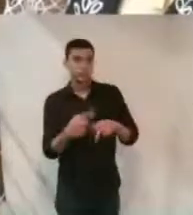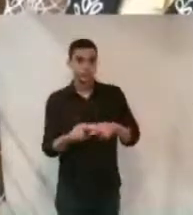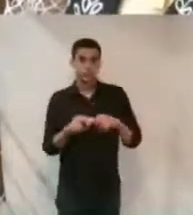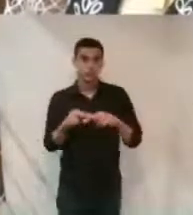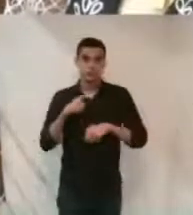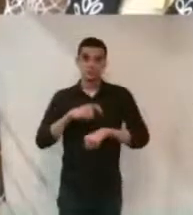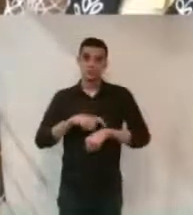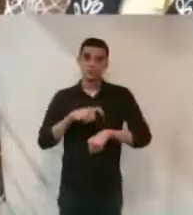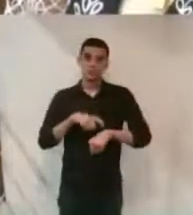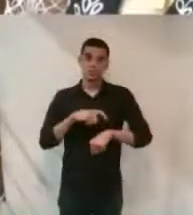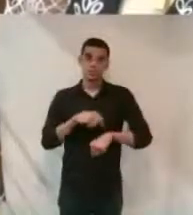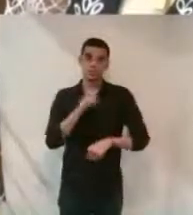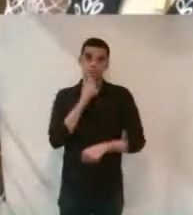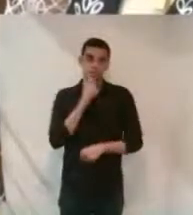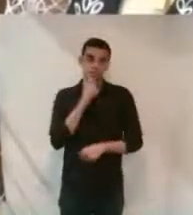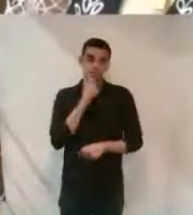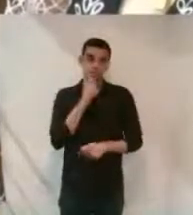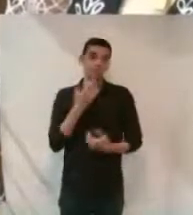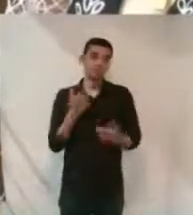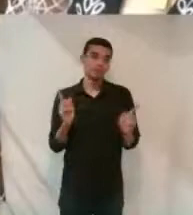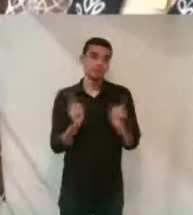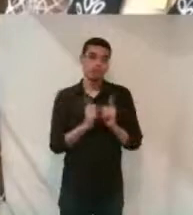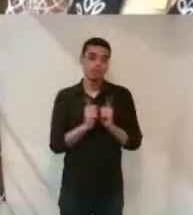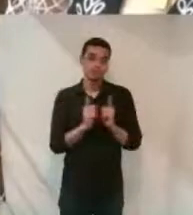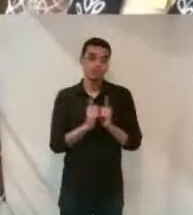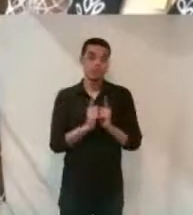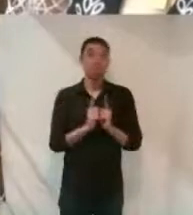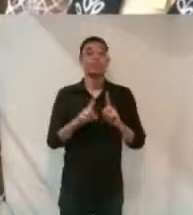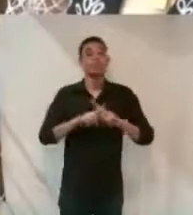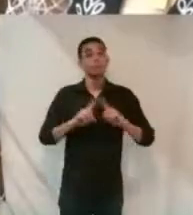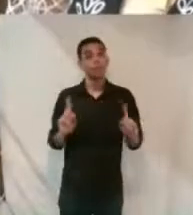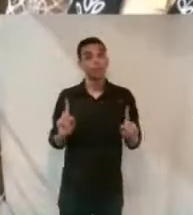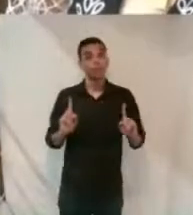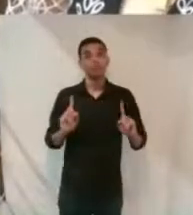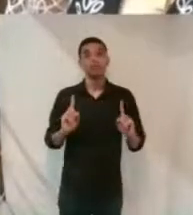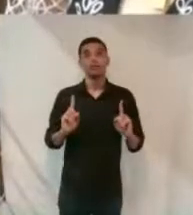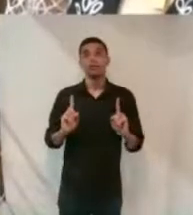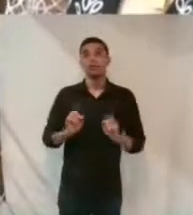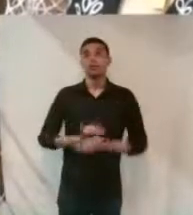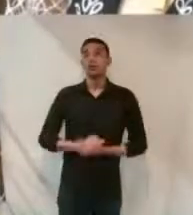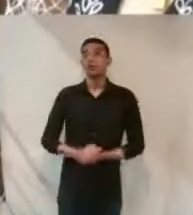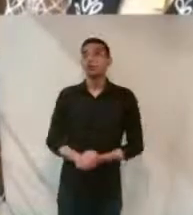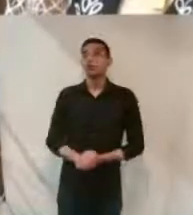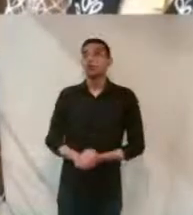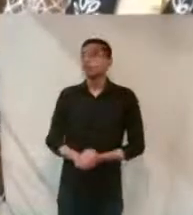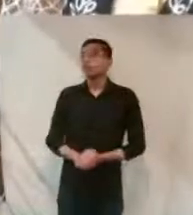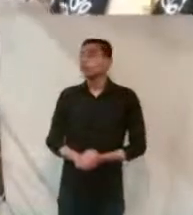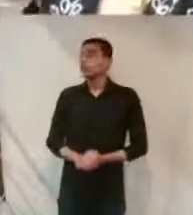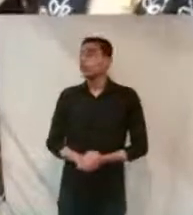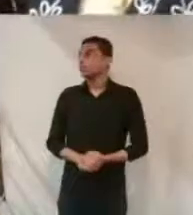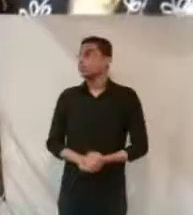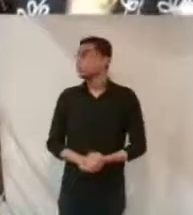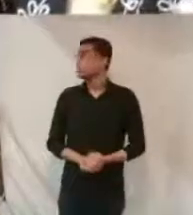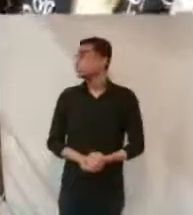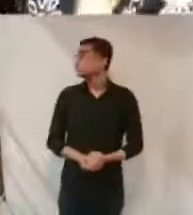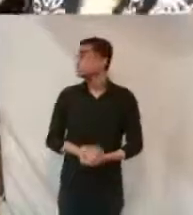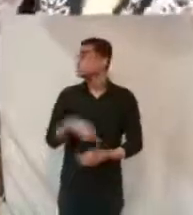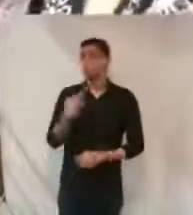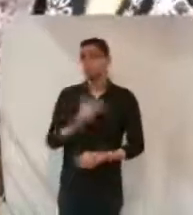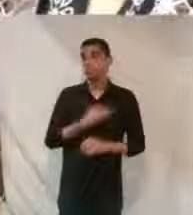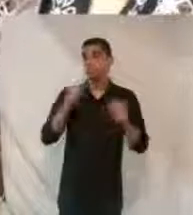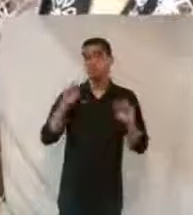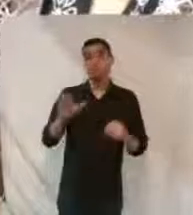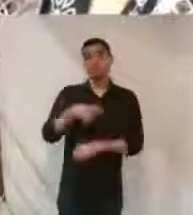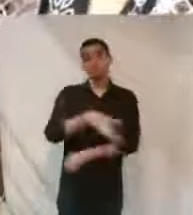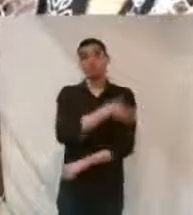aí está muito exíguo, né? Mas um tema que a gente podia passar o dia debatendo. Tanta coisa